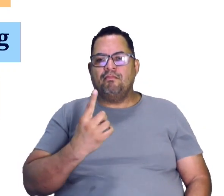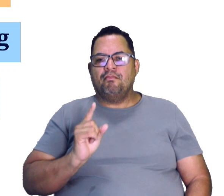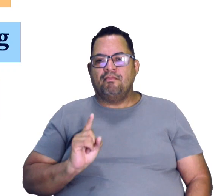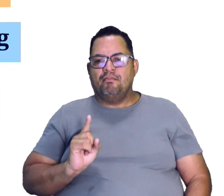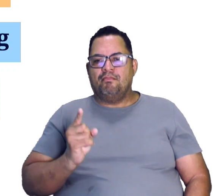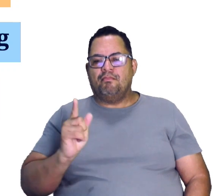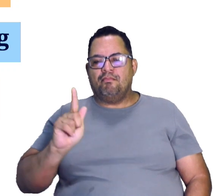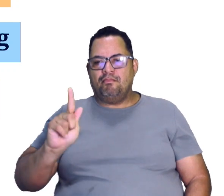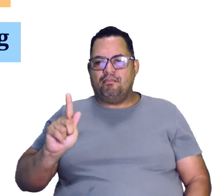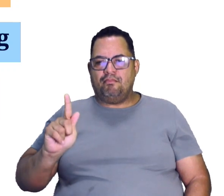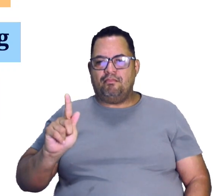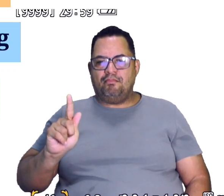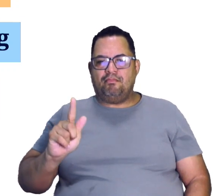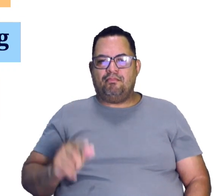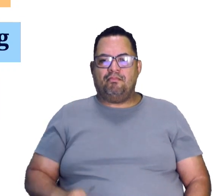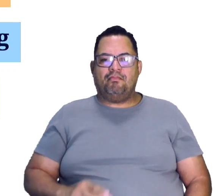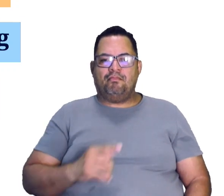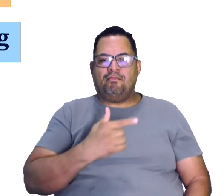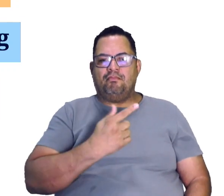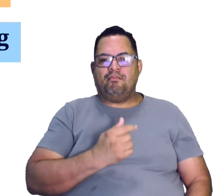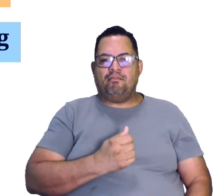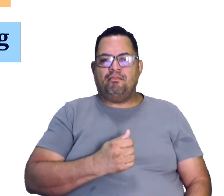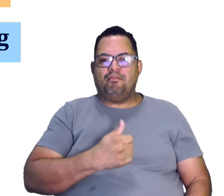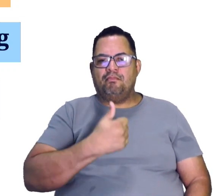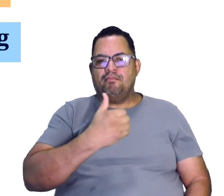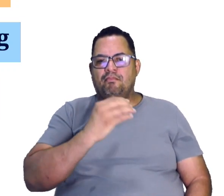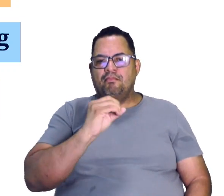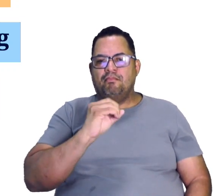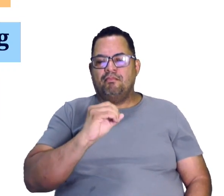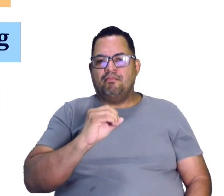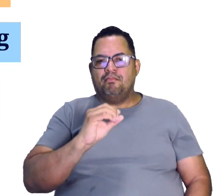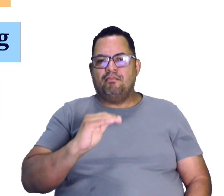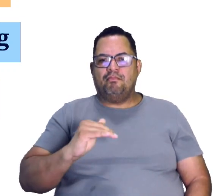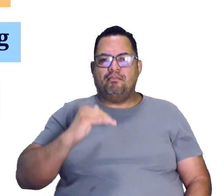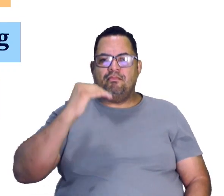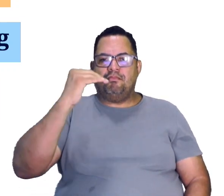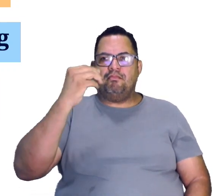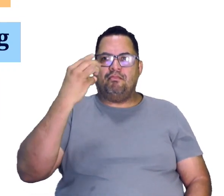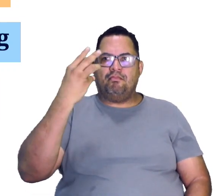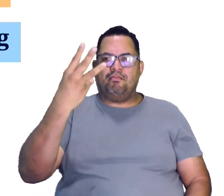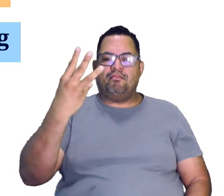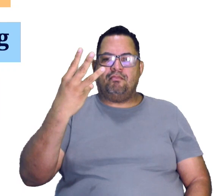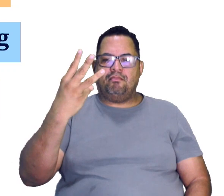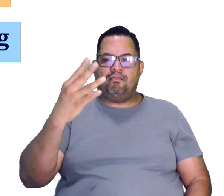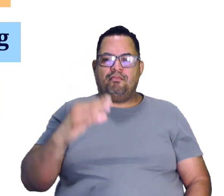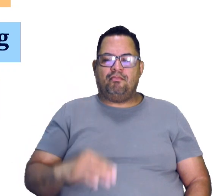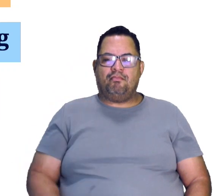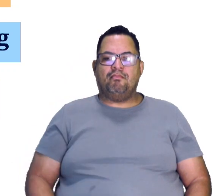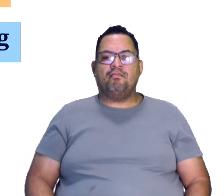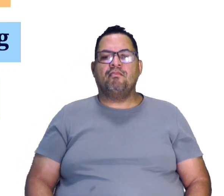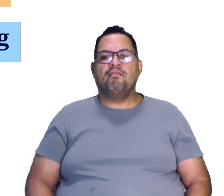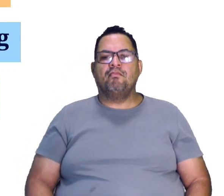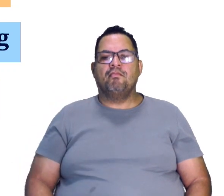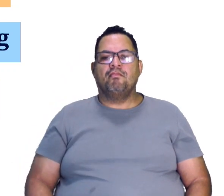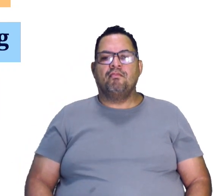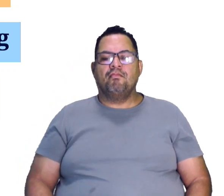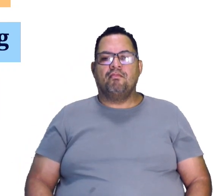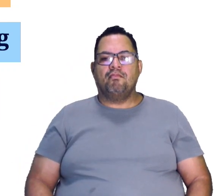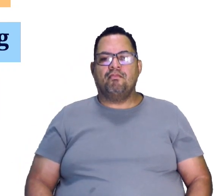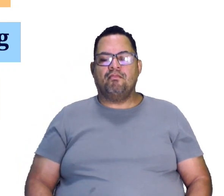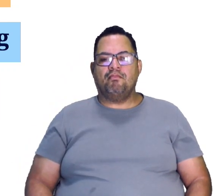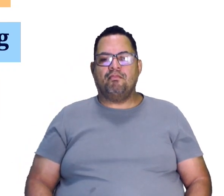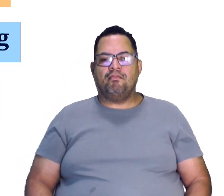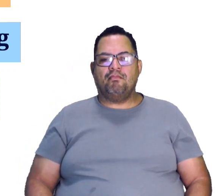Quando eu falo 1000 gramas, é 10 elevado à terceira. Agora, 1 grama tem